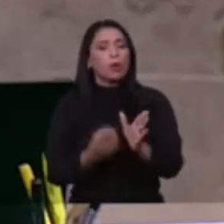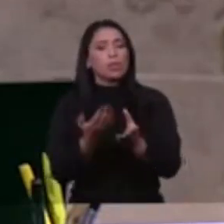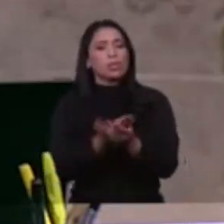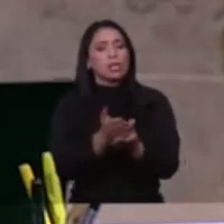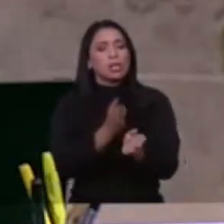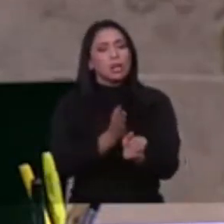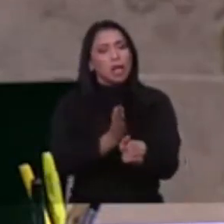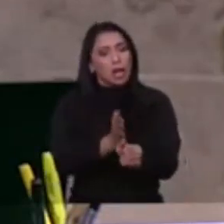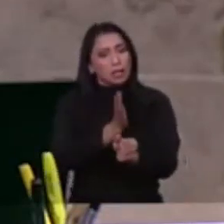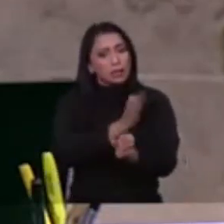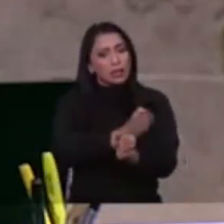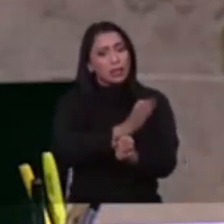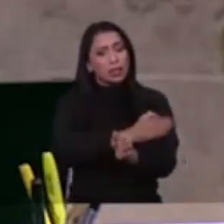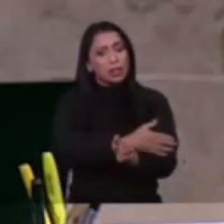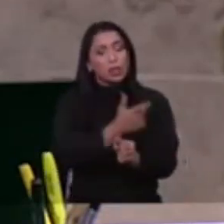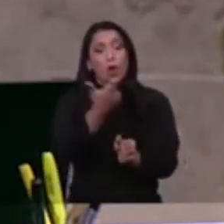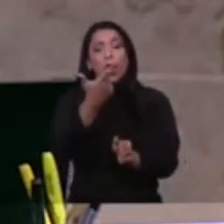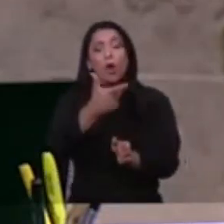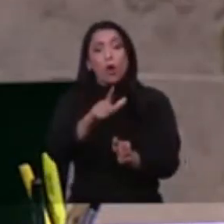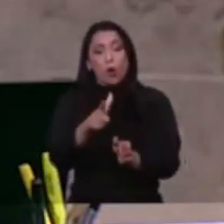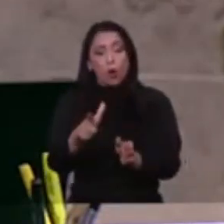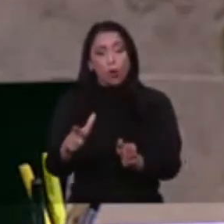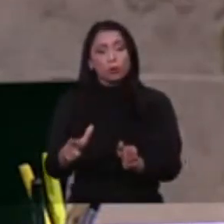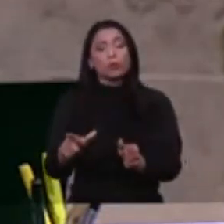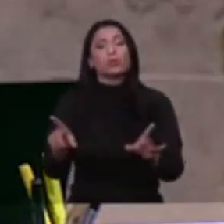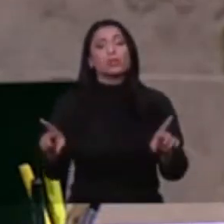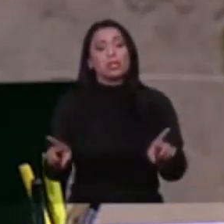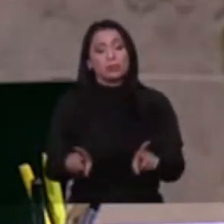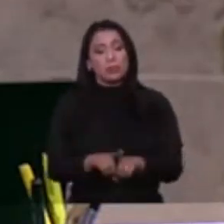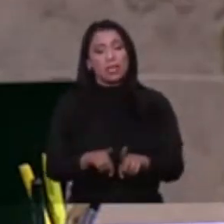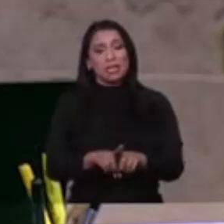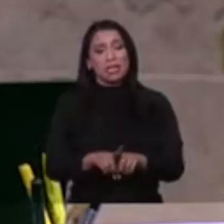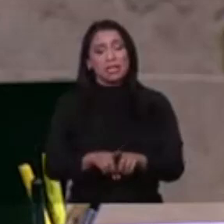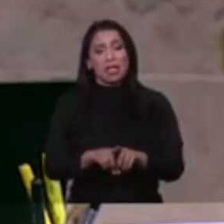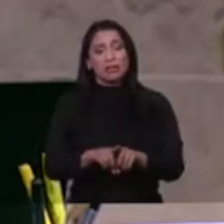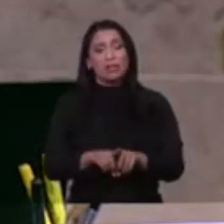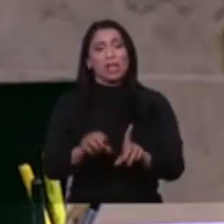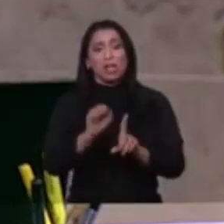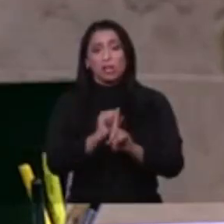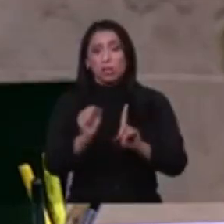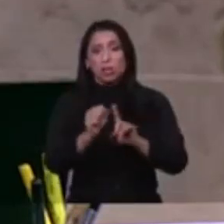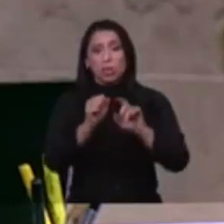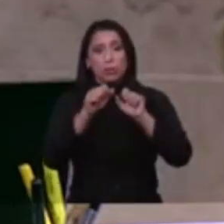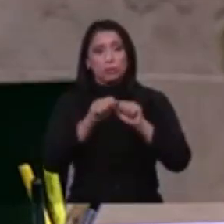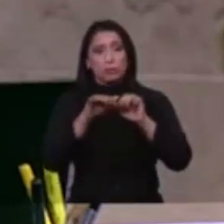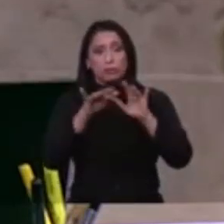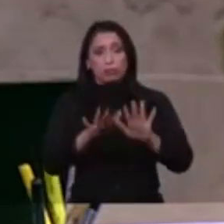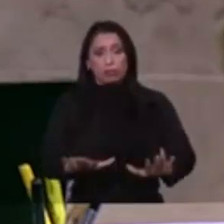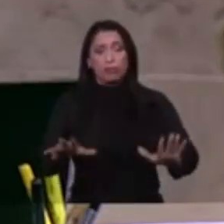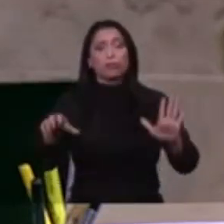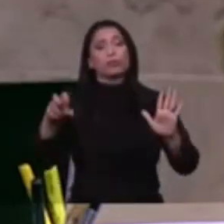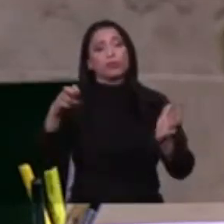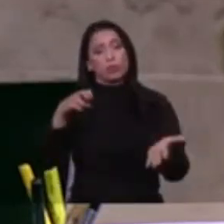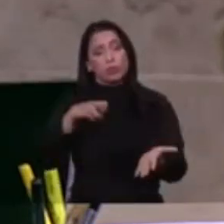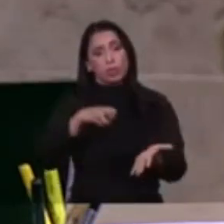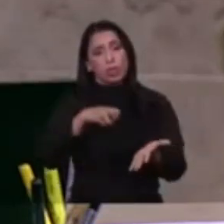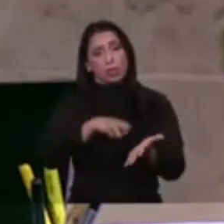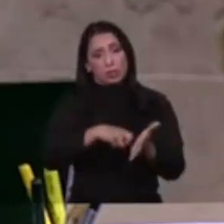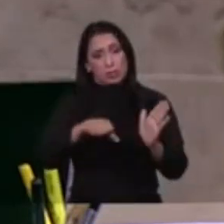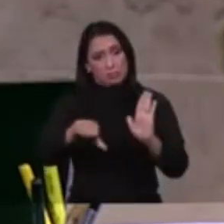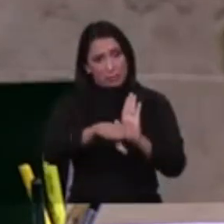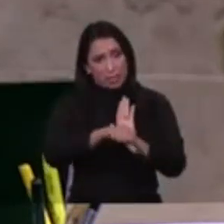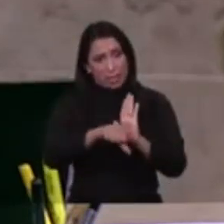precedentes relacionados a outros casos que houve grande repercussão social dos atos ilícitos.